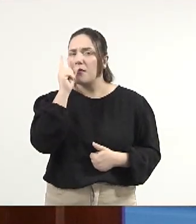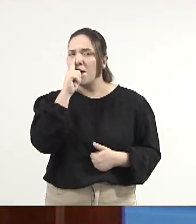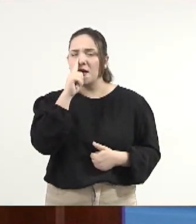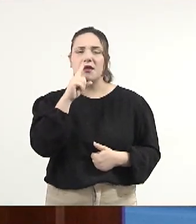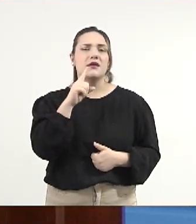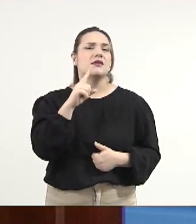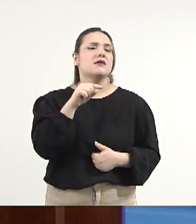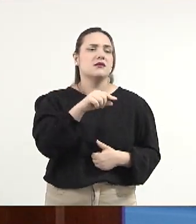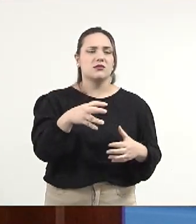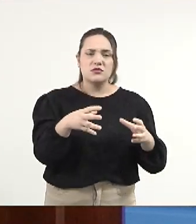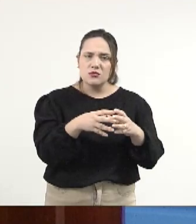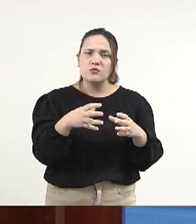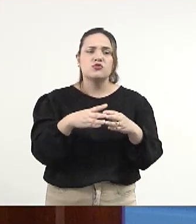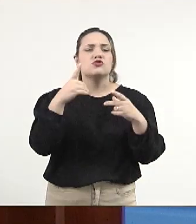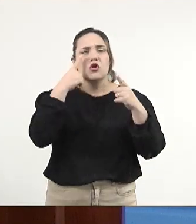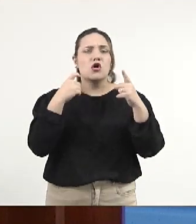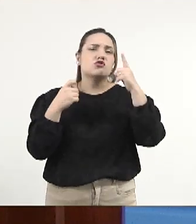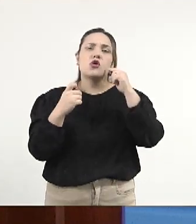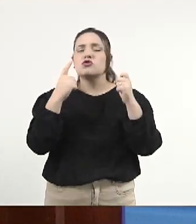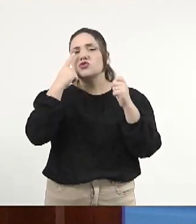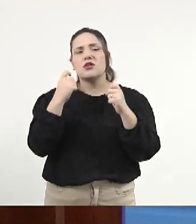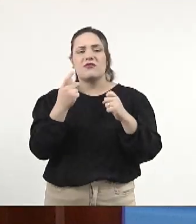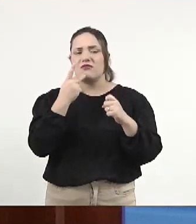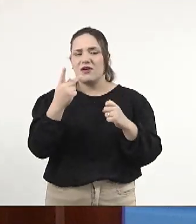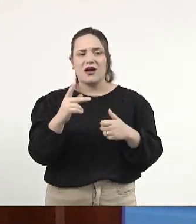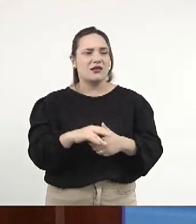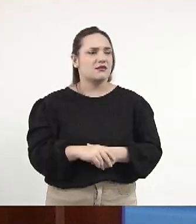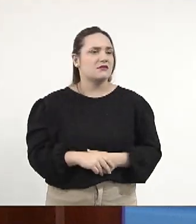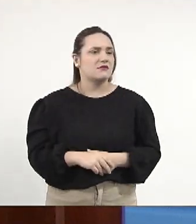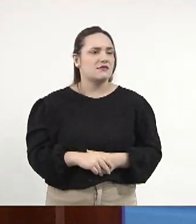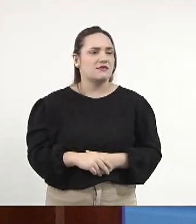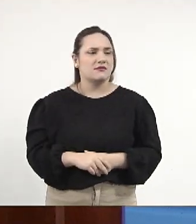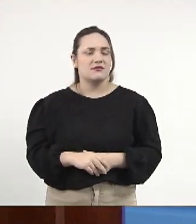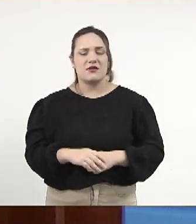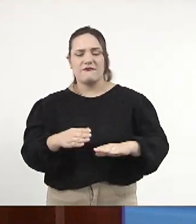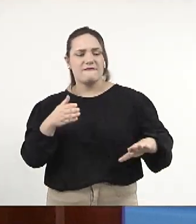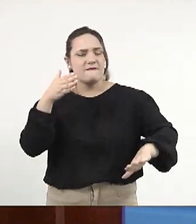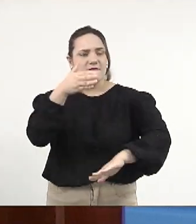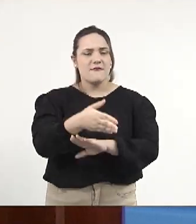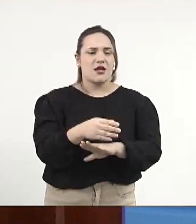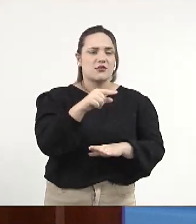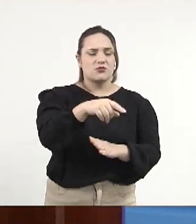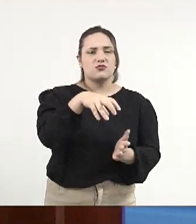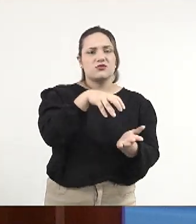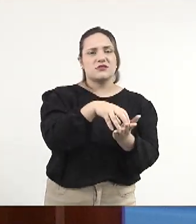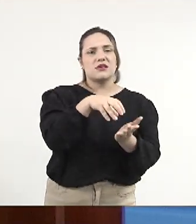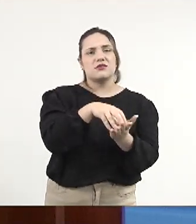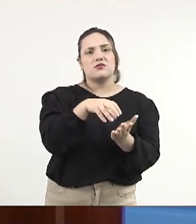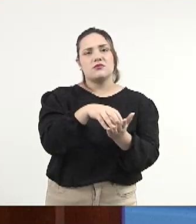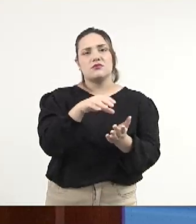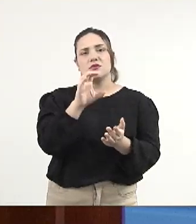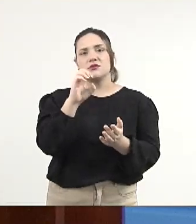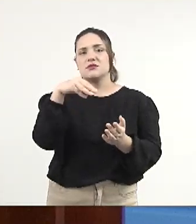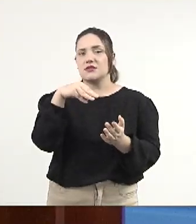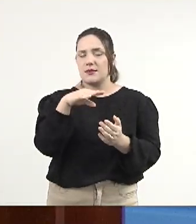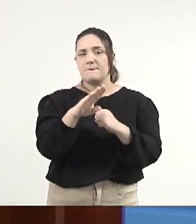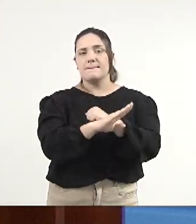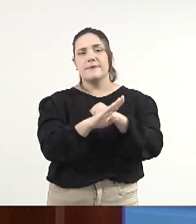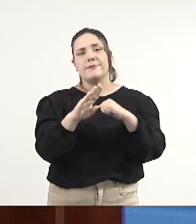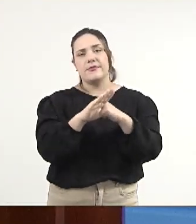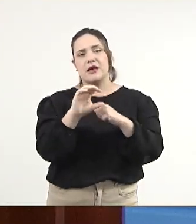dizendo que elas vão até o CEM, Centro de Especialidades Médicas, no bairro São